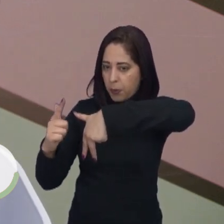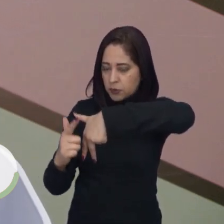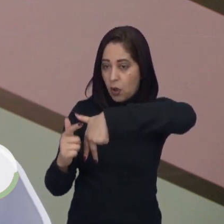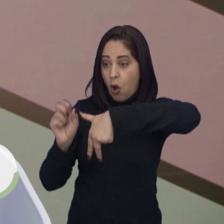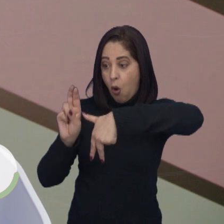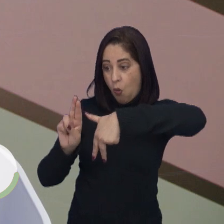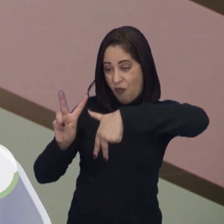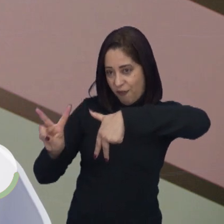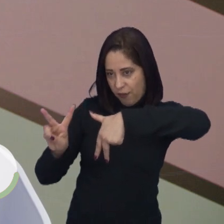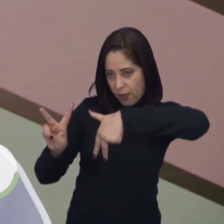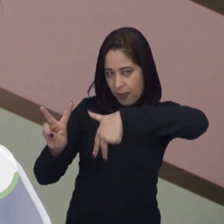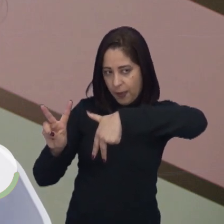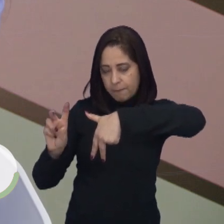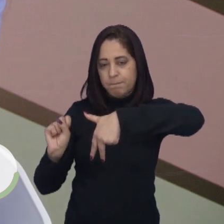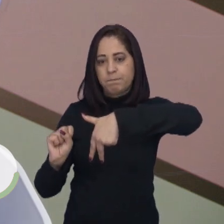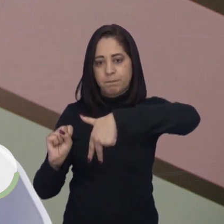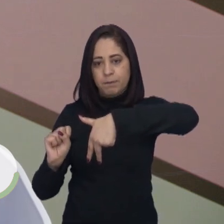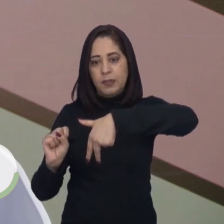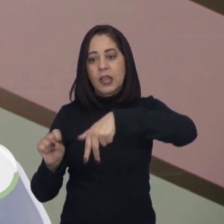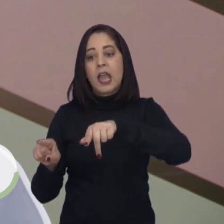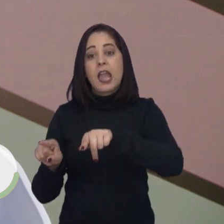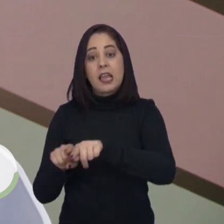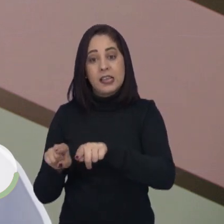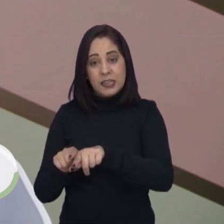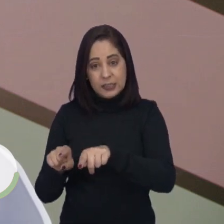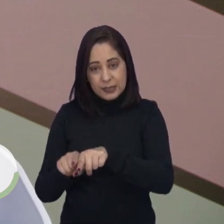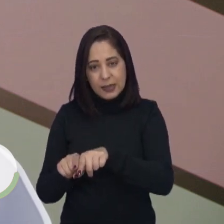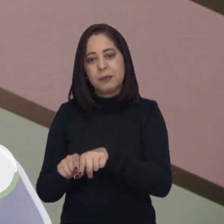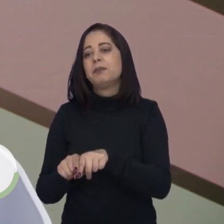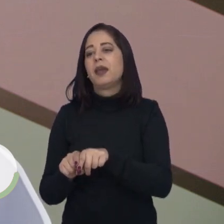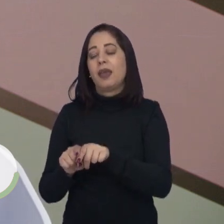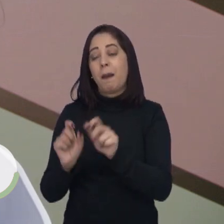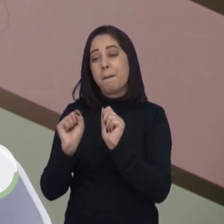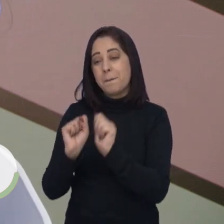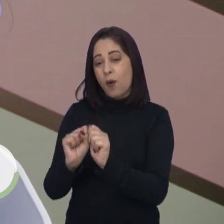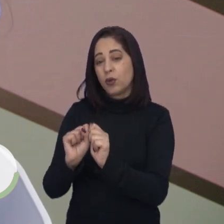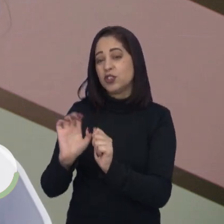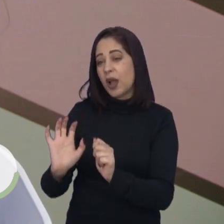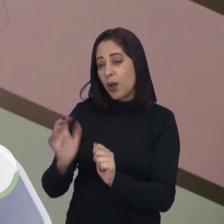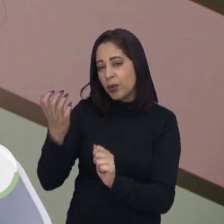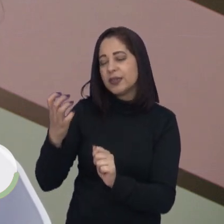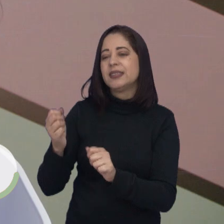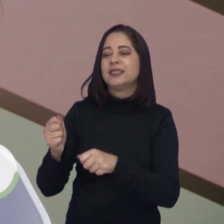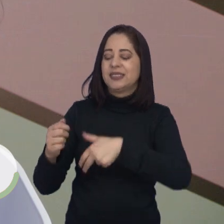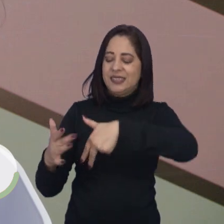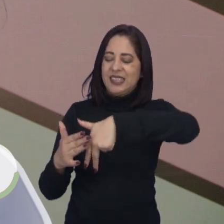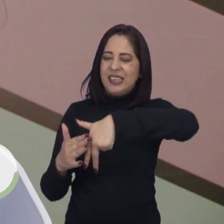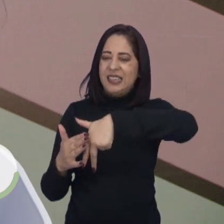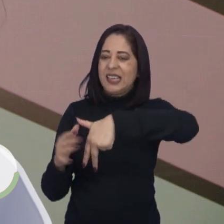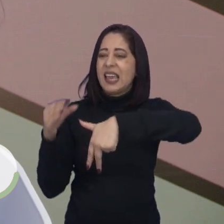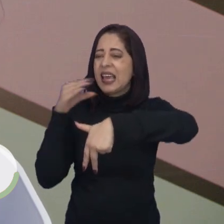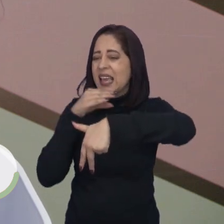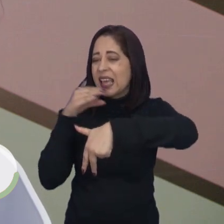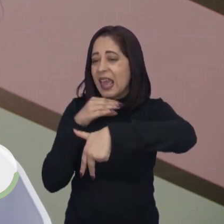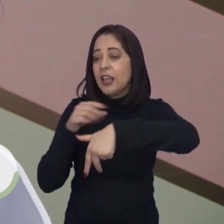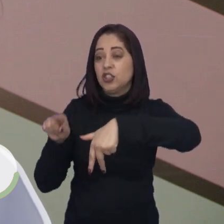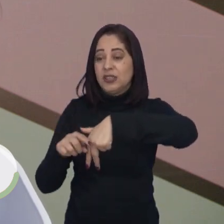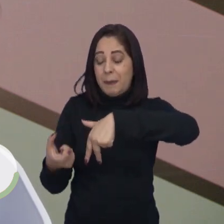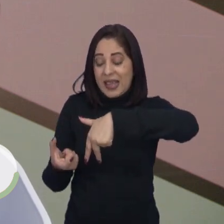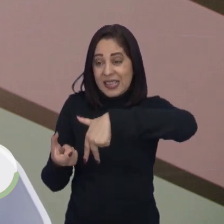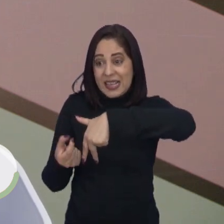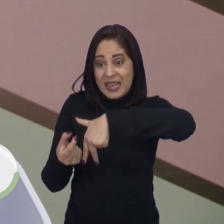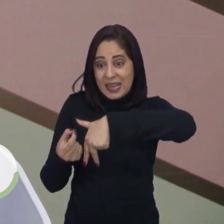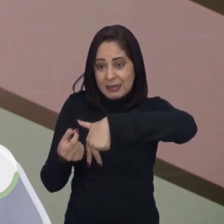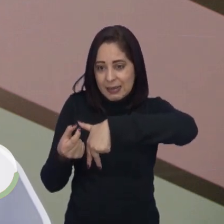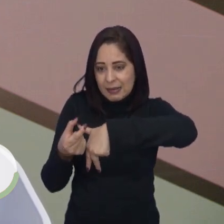raios ultravioletas e também vai ter maior incidência de queimadura, de câncer de pele. Então, deve